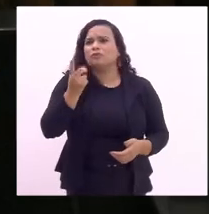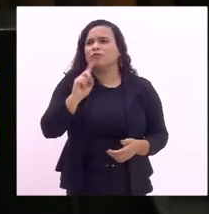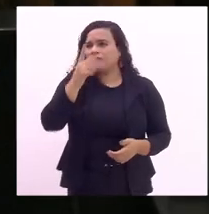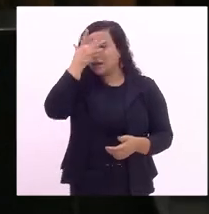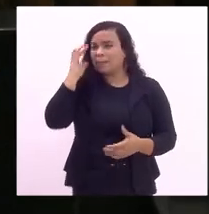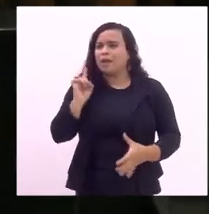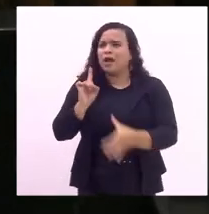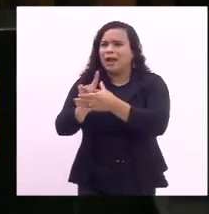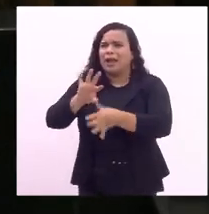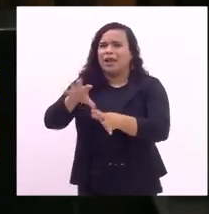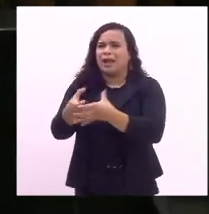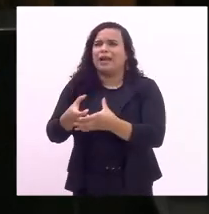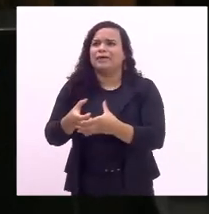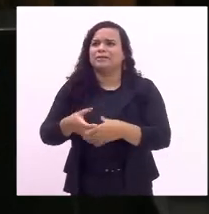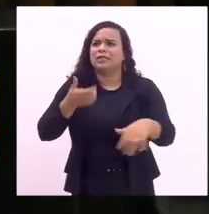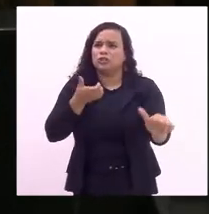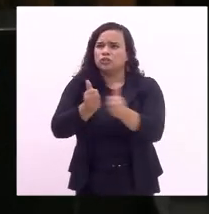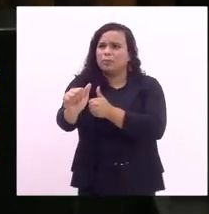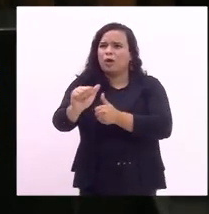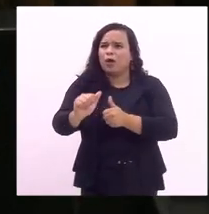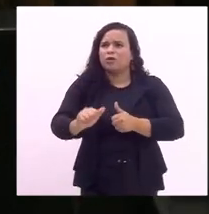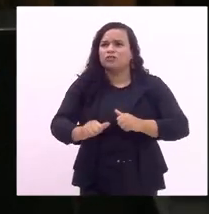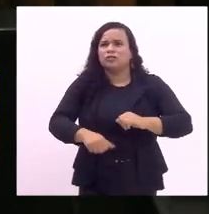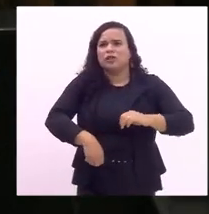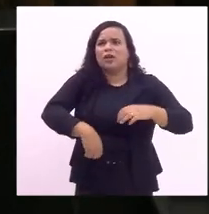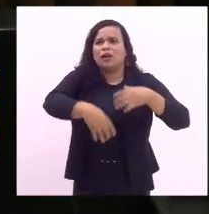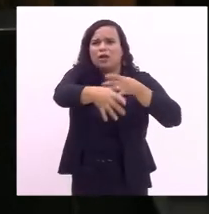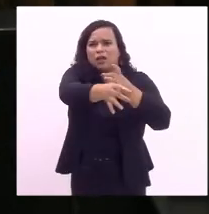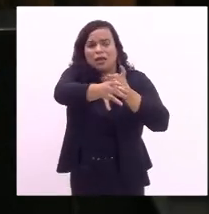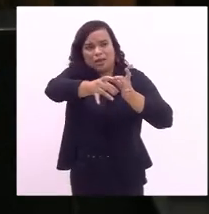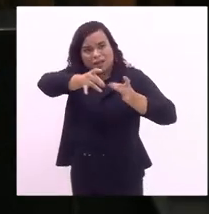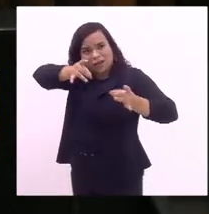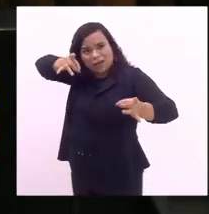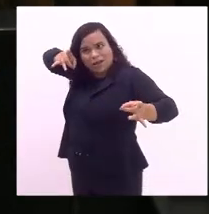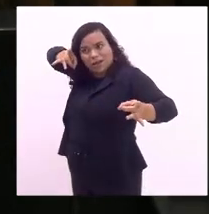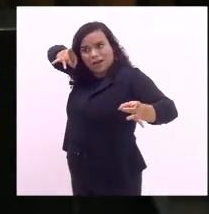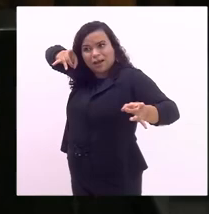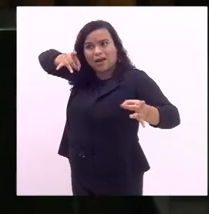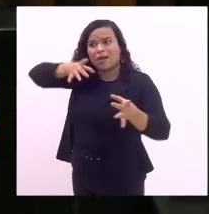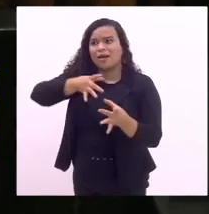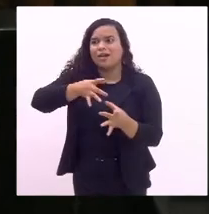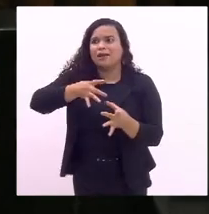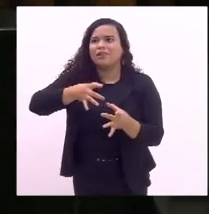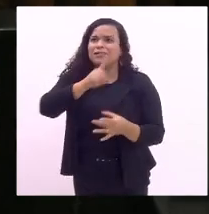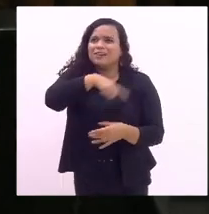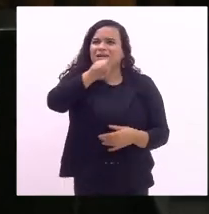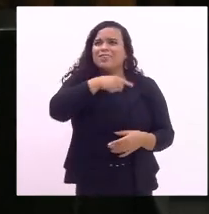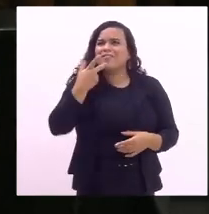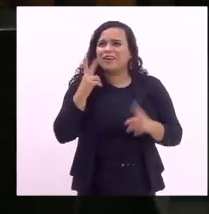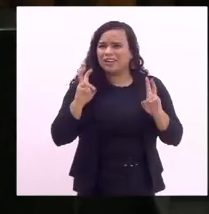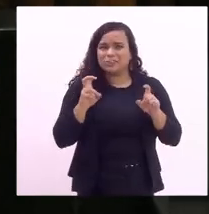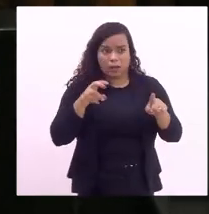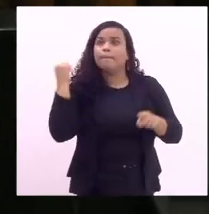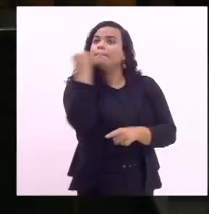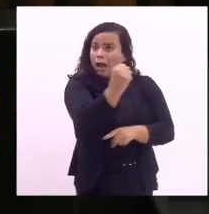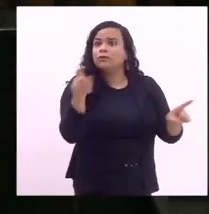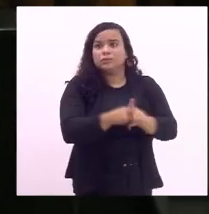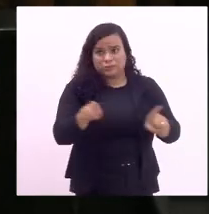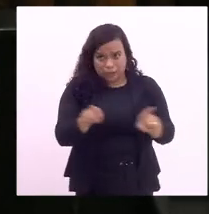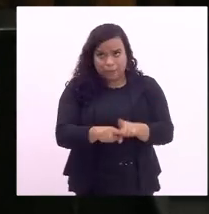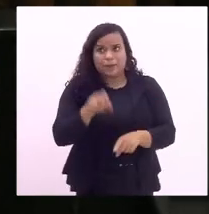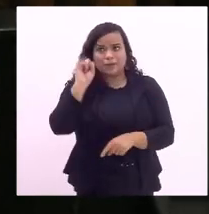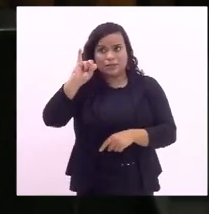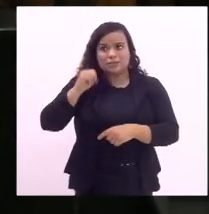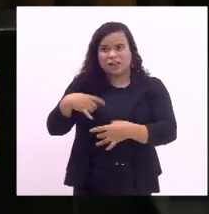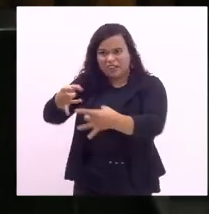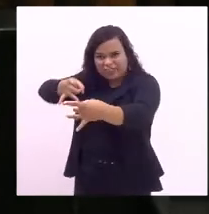ser esportista de arco e flecha. Ninguém fala disso. Arco e flecha também mata. Se eu der uma flechada aqui no meu